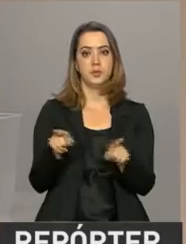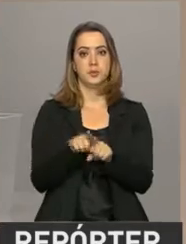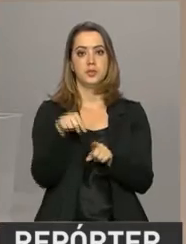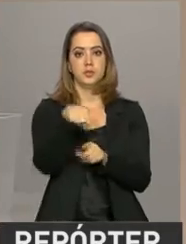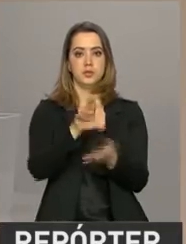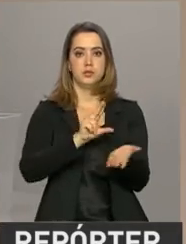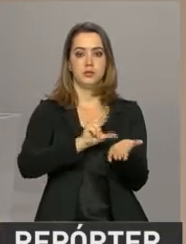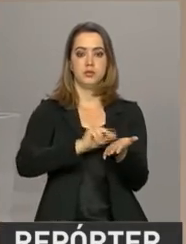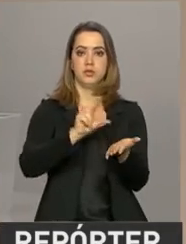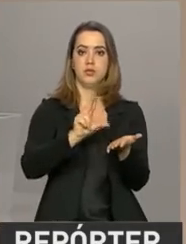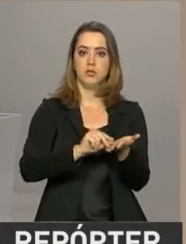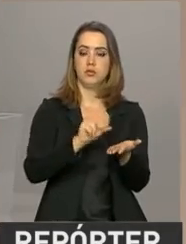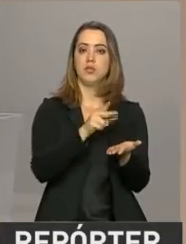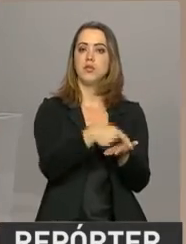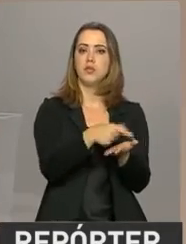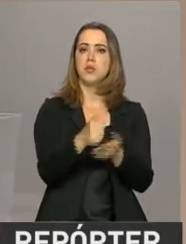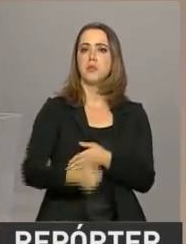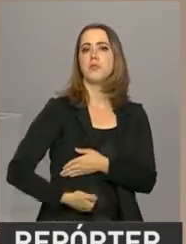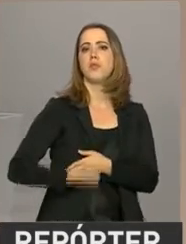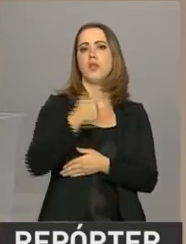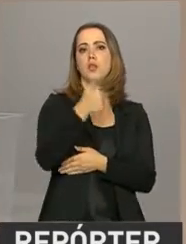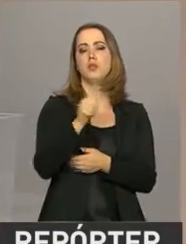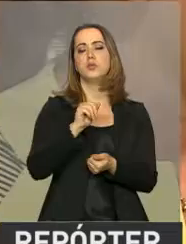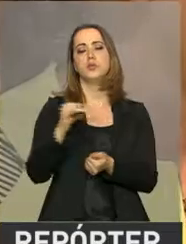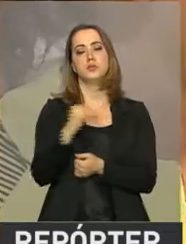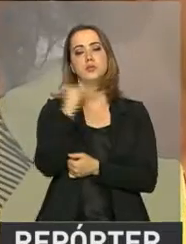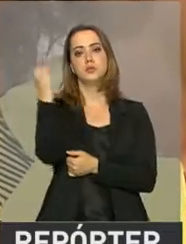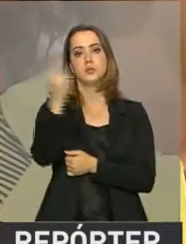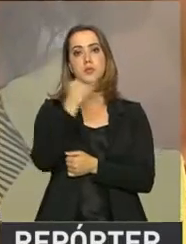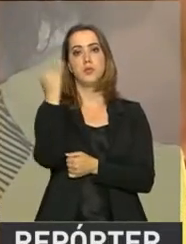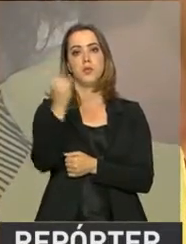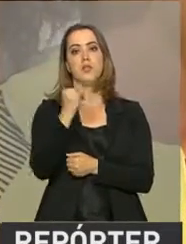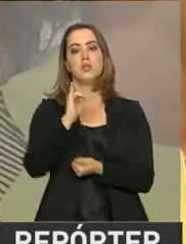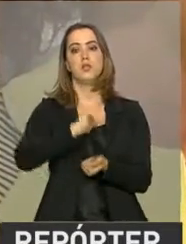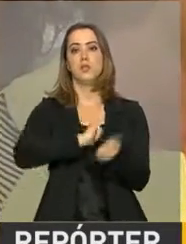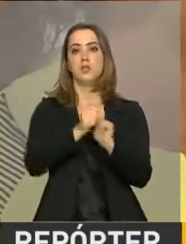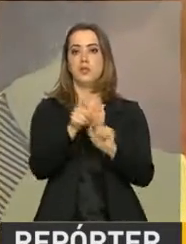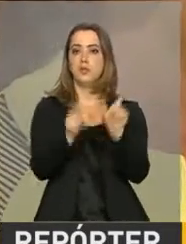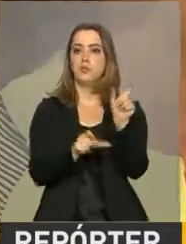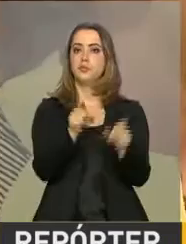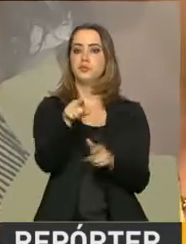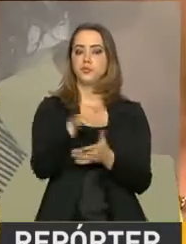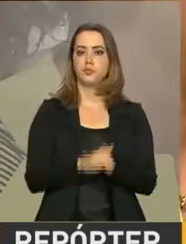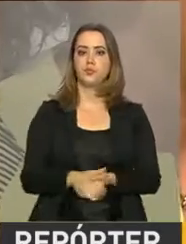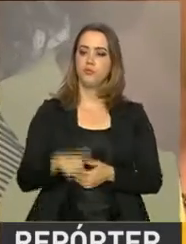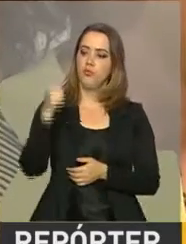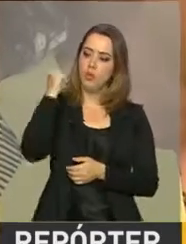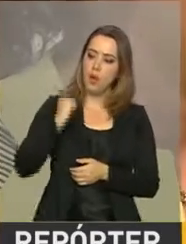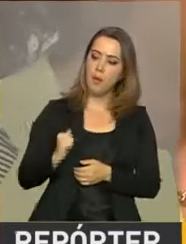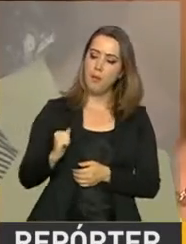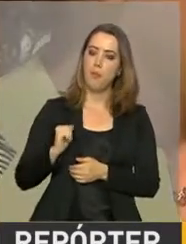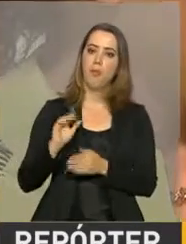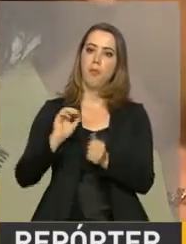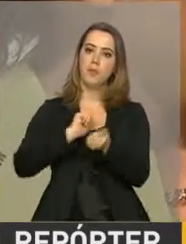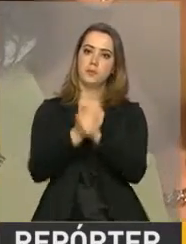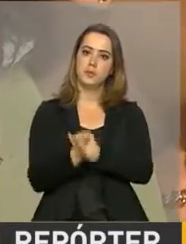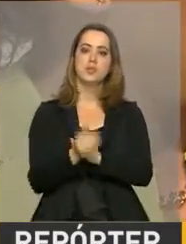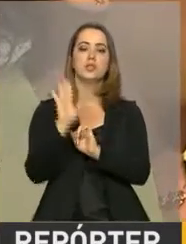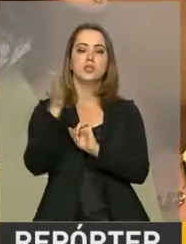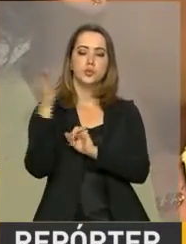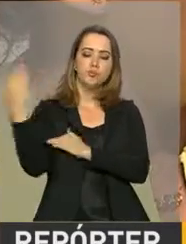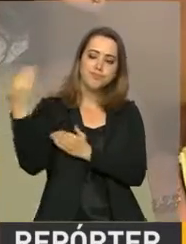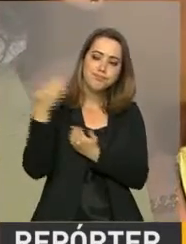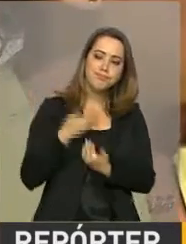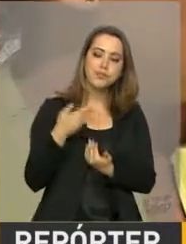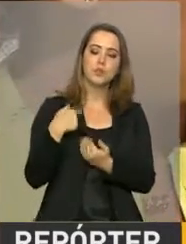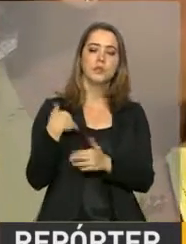diz que a ferramenta vai reforçar a importância do programa. A Bolsa já vem acompanhando a gente há muito tempo, né? Com certeza fez